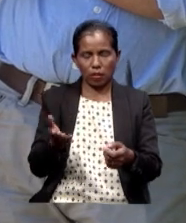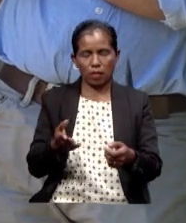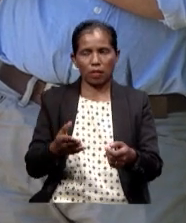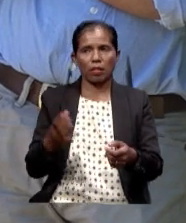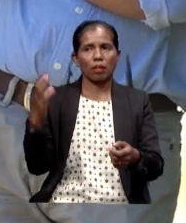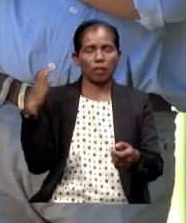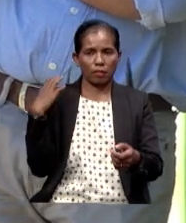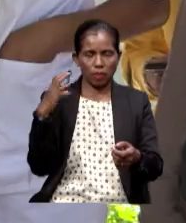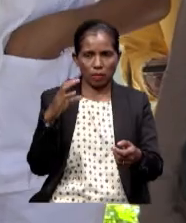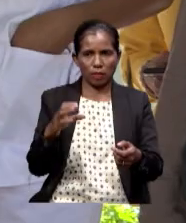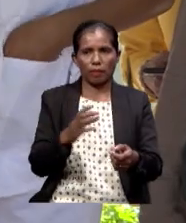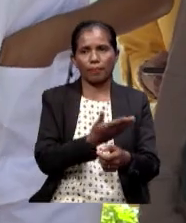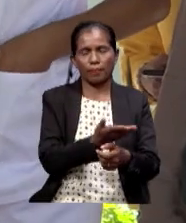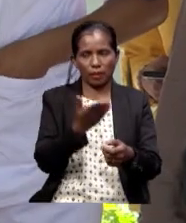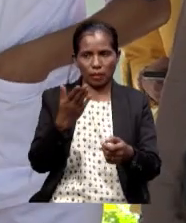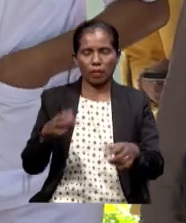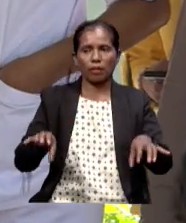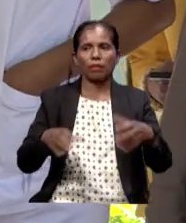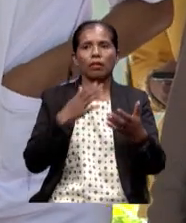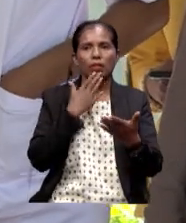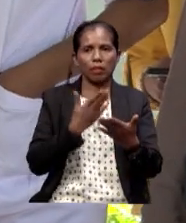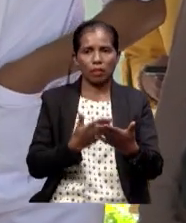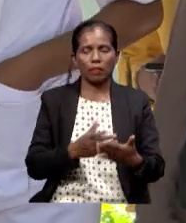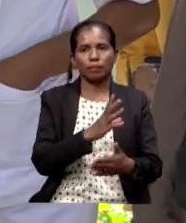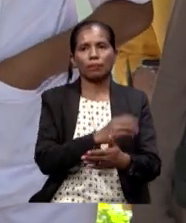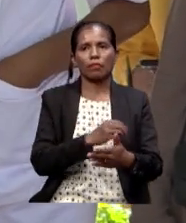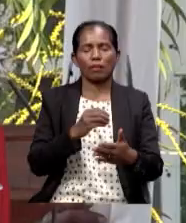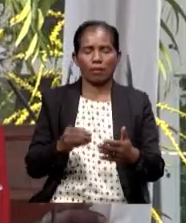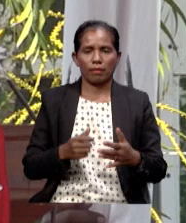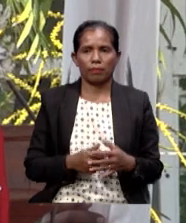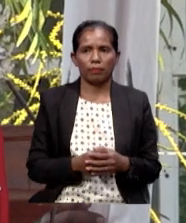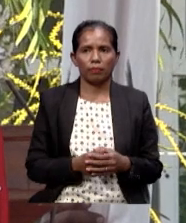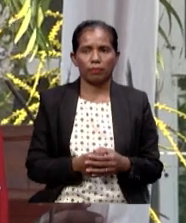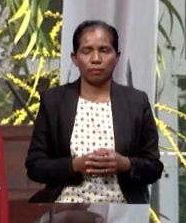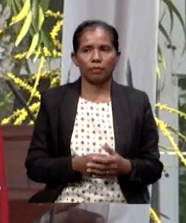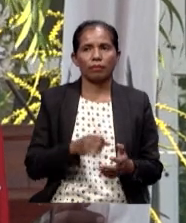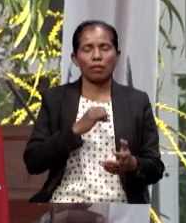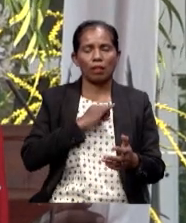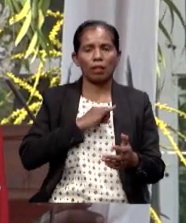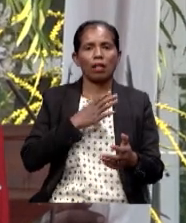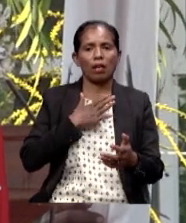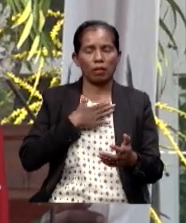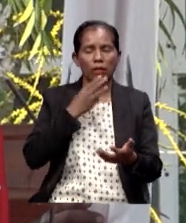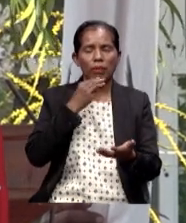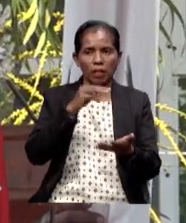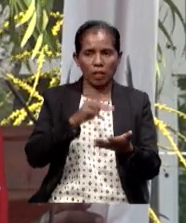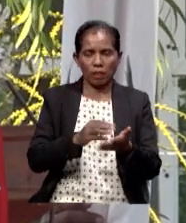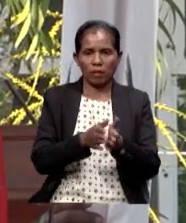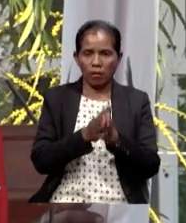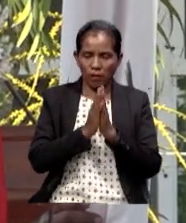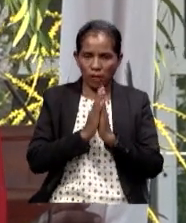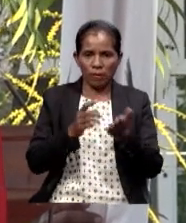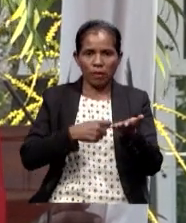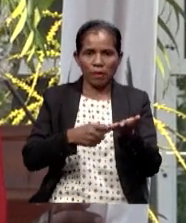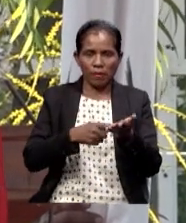competência, profissionalismo, mas prazo é para cumprir. Deve haver uma mensagem na vida na deite e algo sobre a